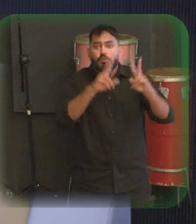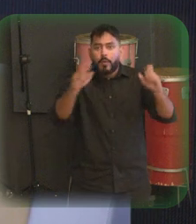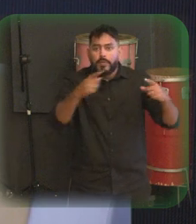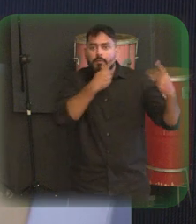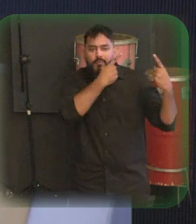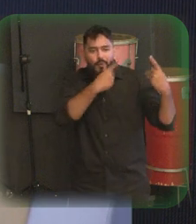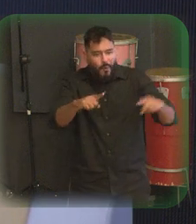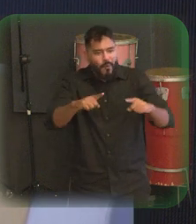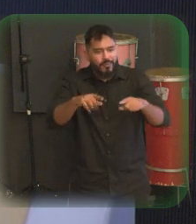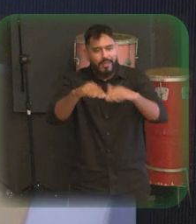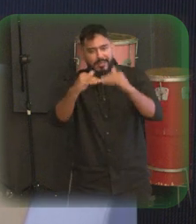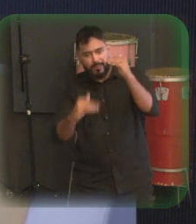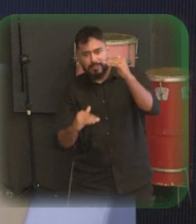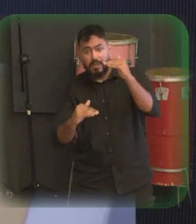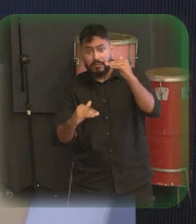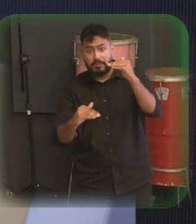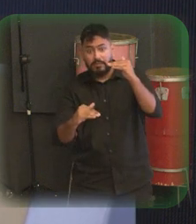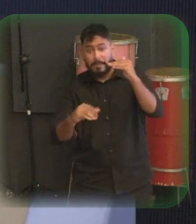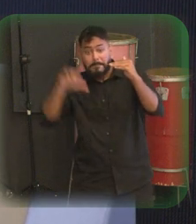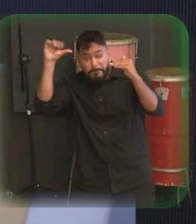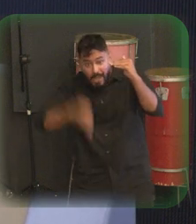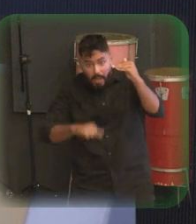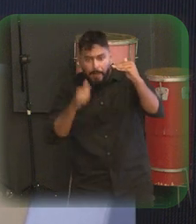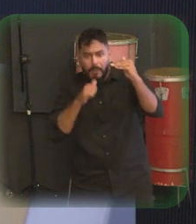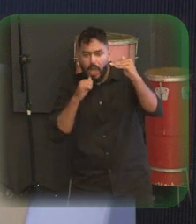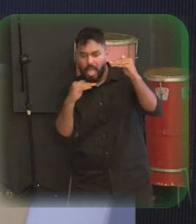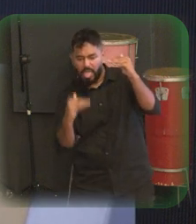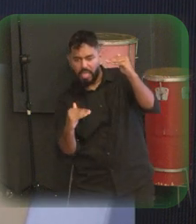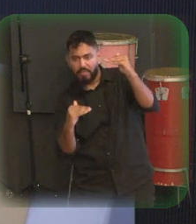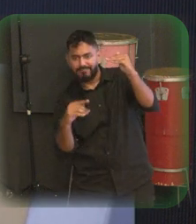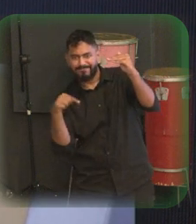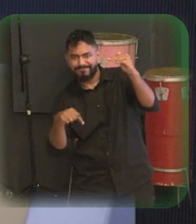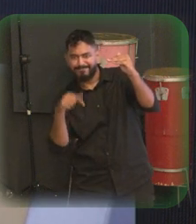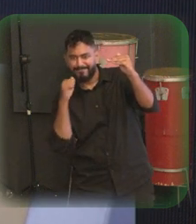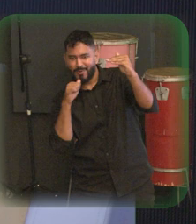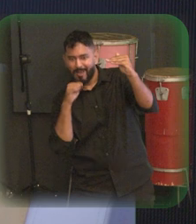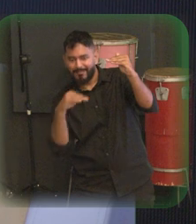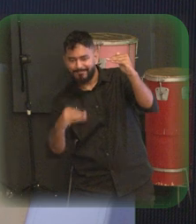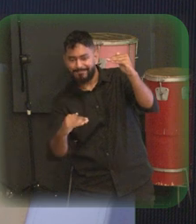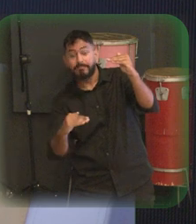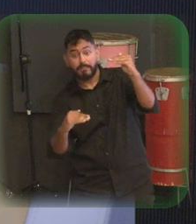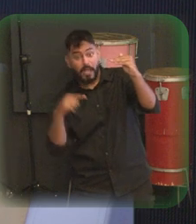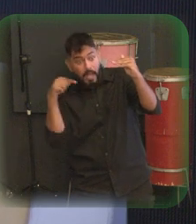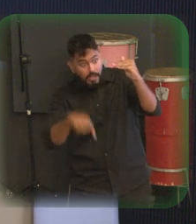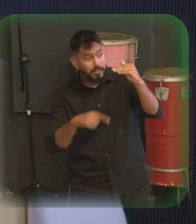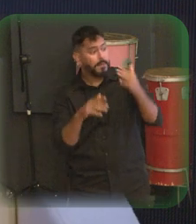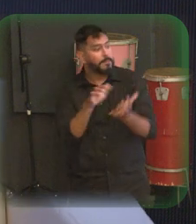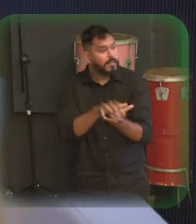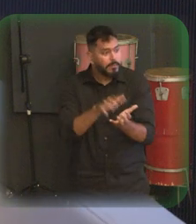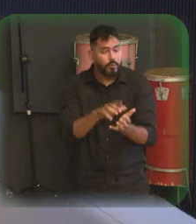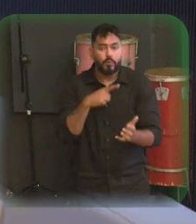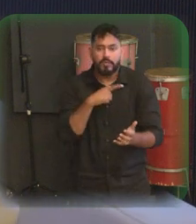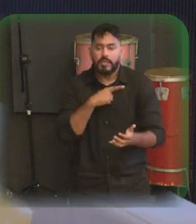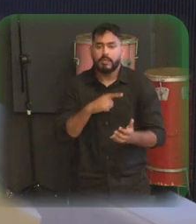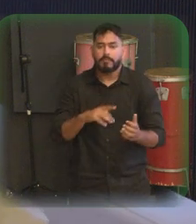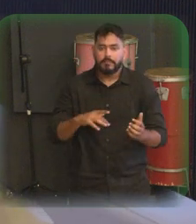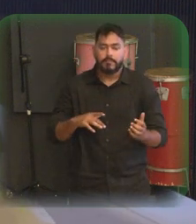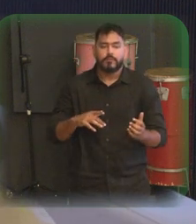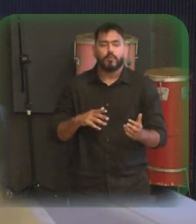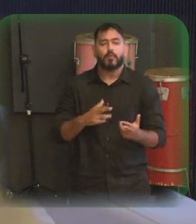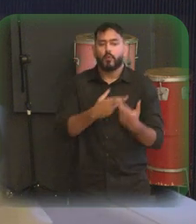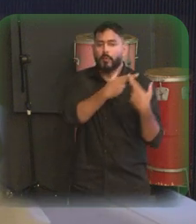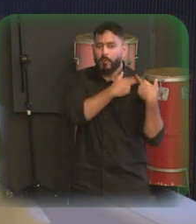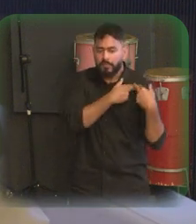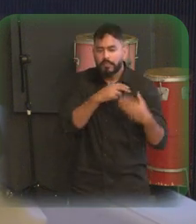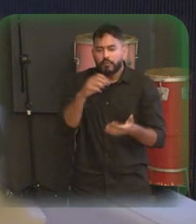mais vítima da desigualdade são mulheres. A gente tem aqui em Pernambuco o compromisso de construir 60 mil vagas de creche. Será o maior